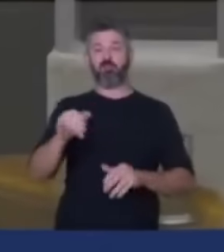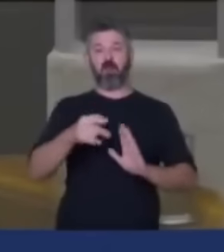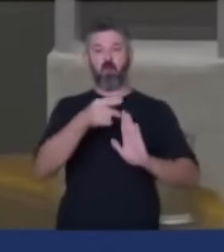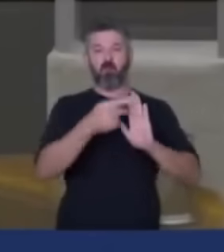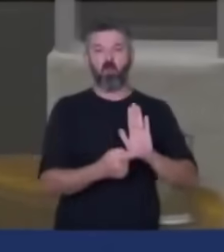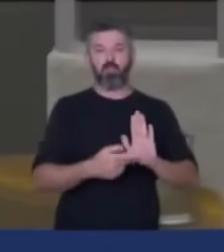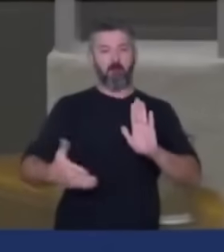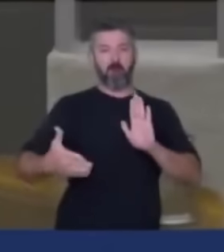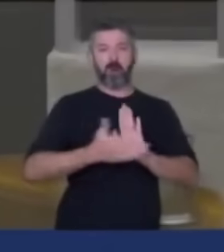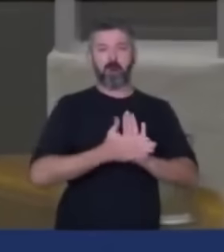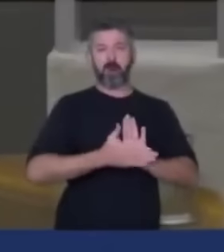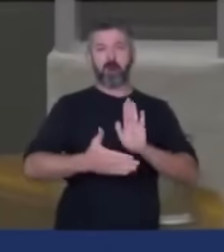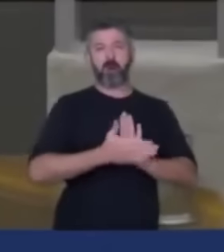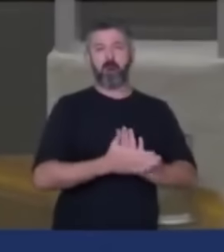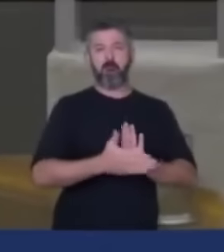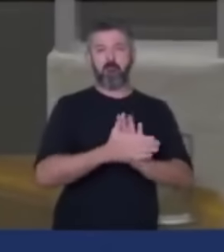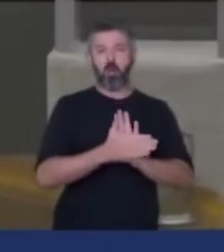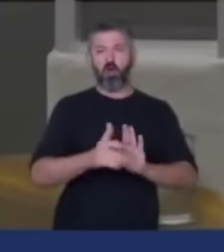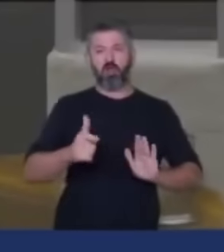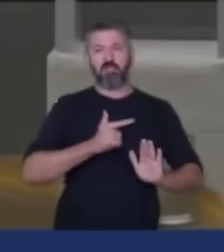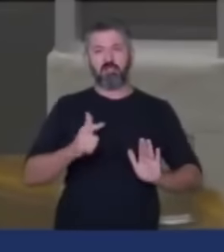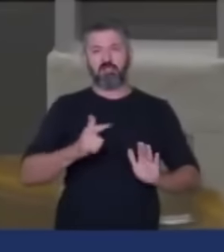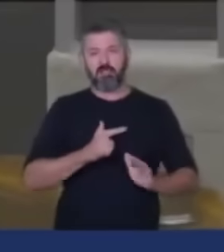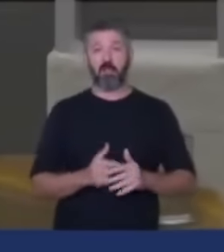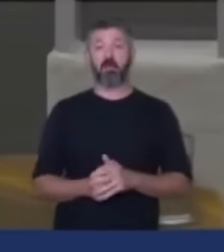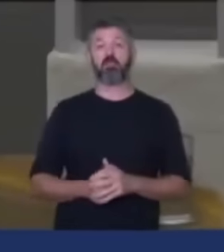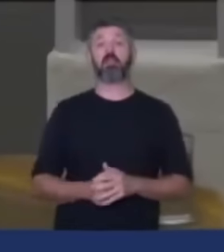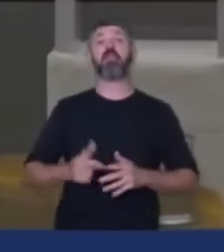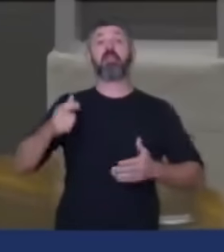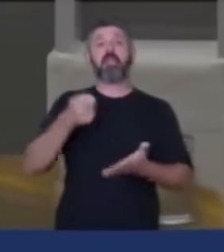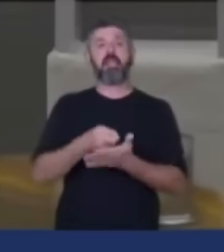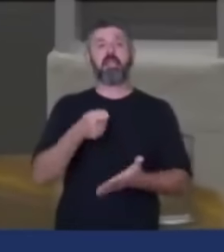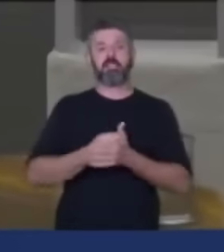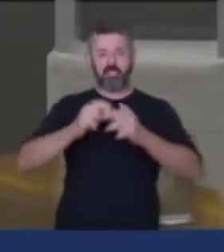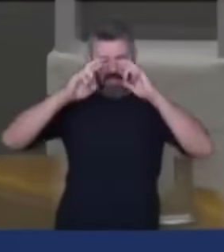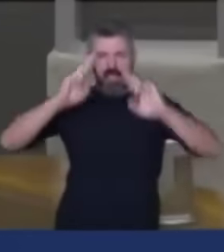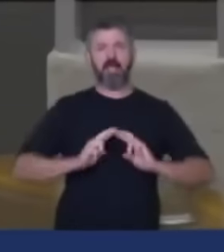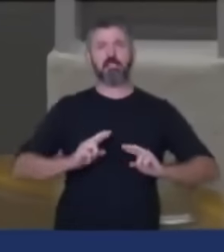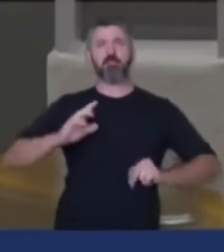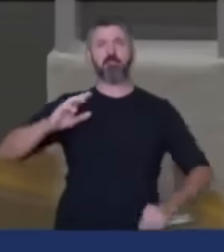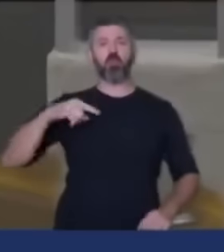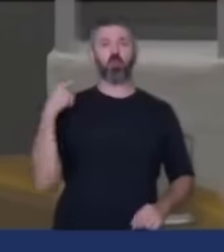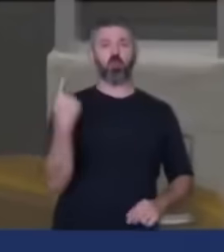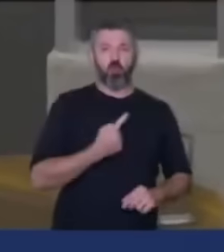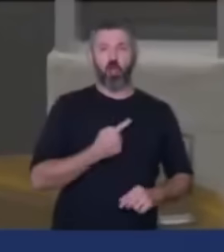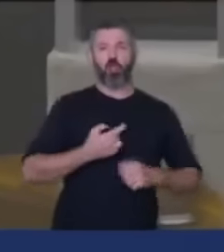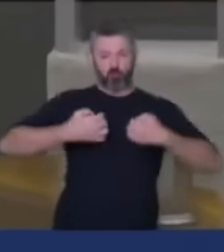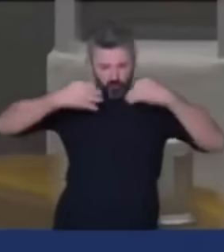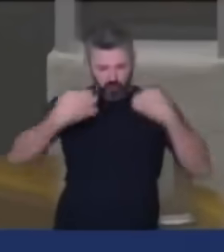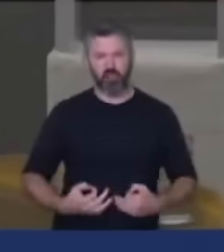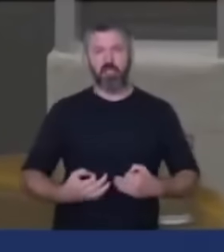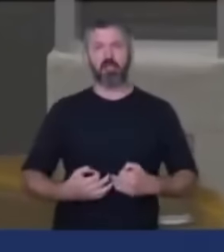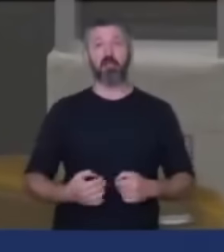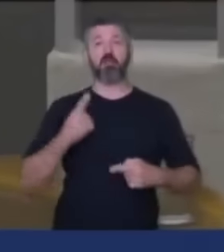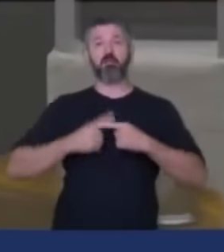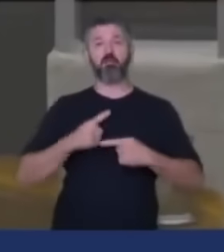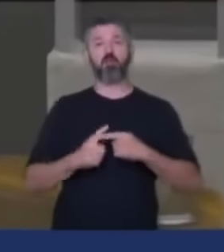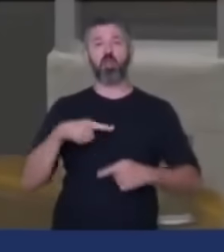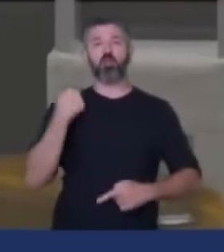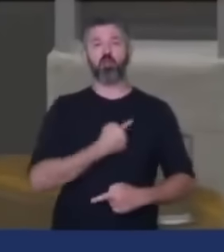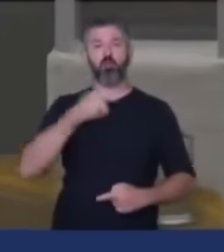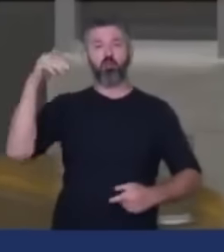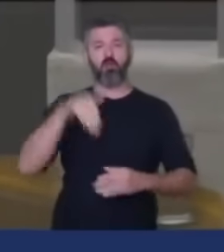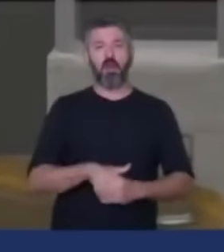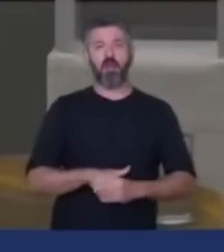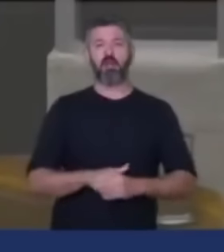permanecerá nesta casa com proposição e exigirá ser respeitada tratada com dignidade porque fomos eleitos com